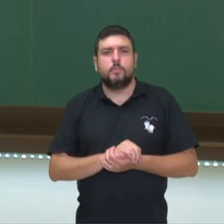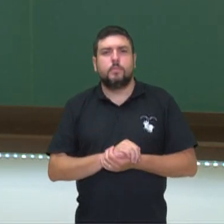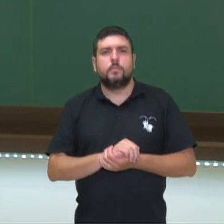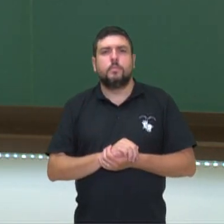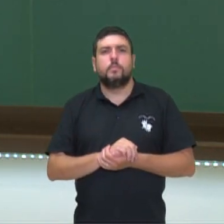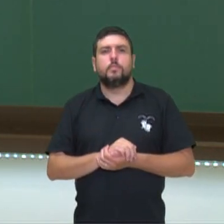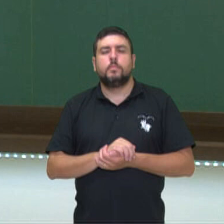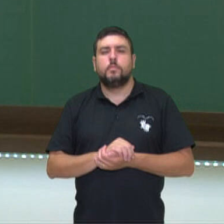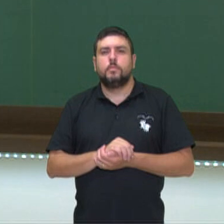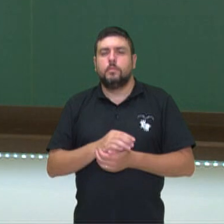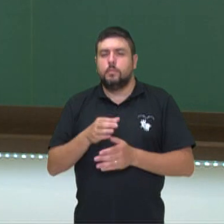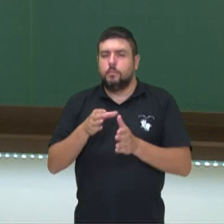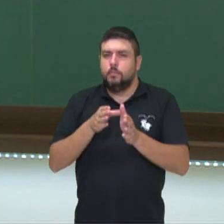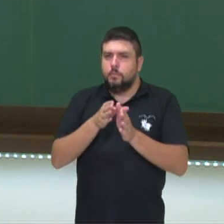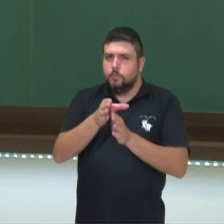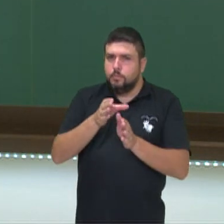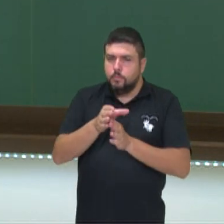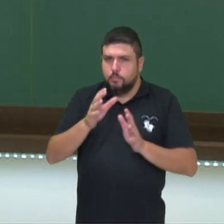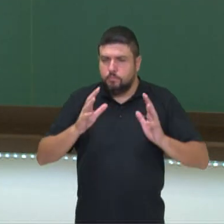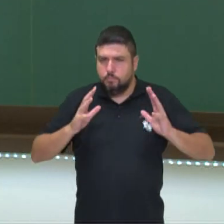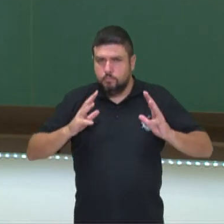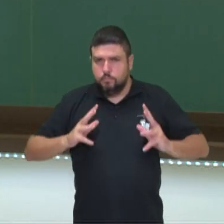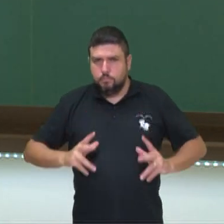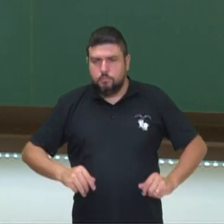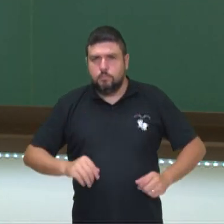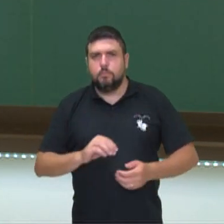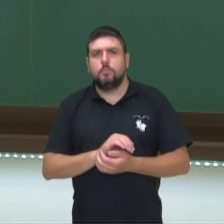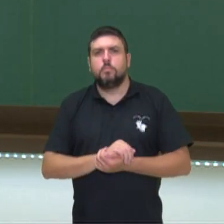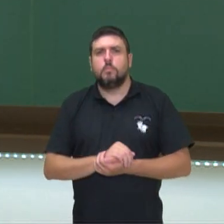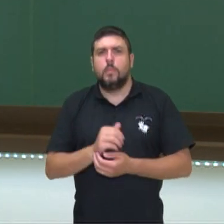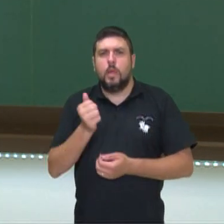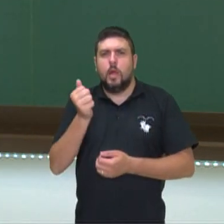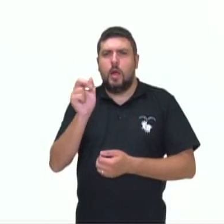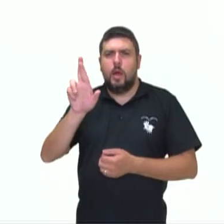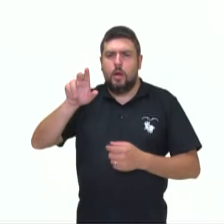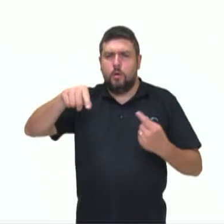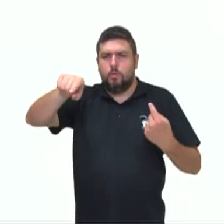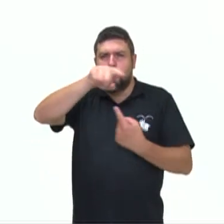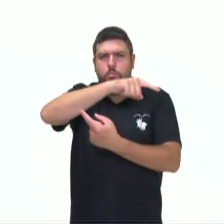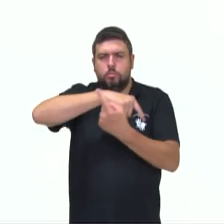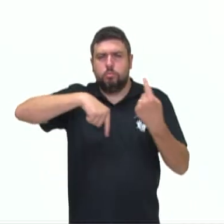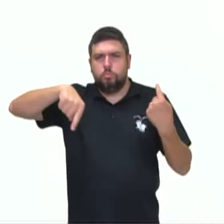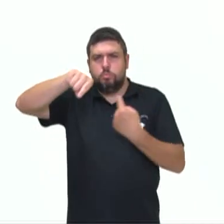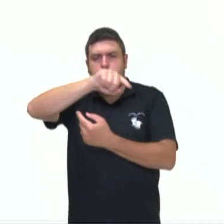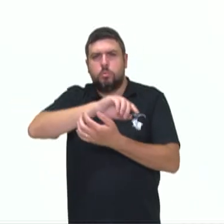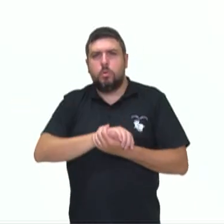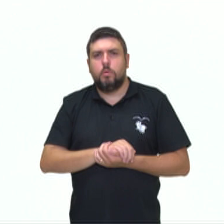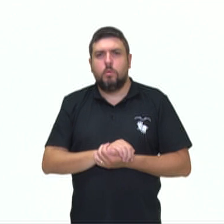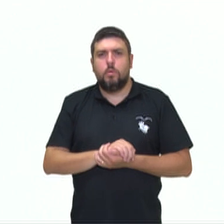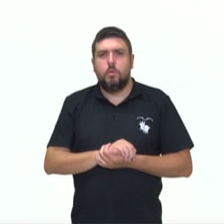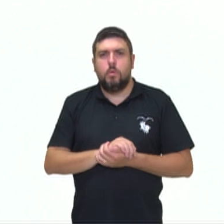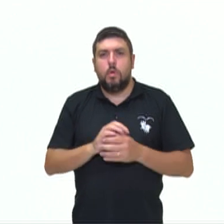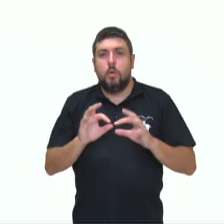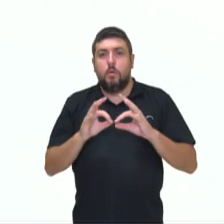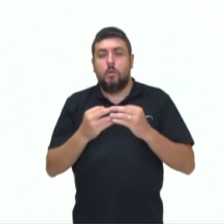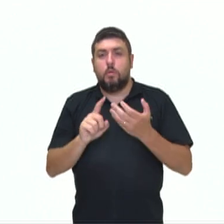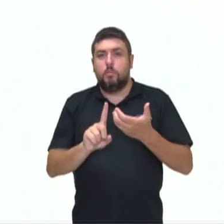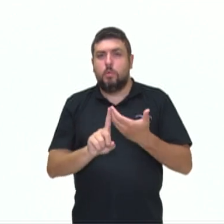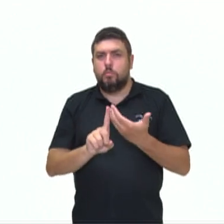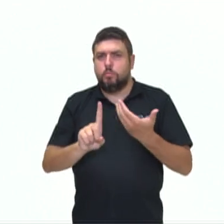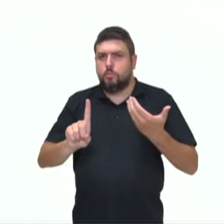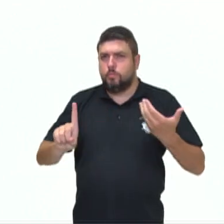Recomendações sanitárias: circulação de ar, isolamento dos demais